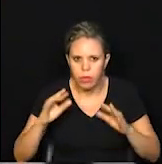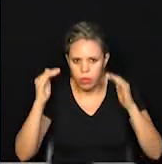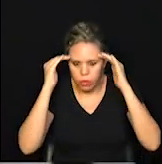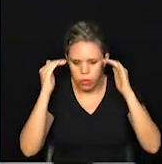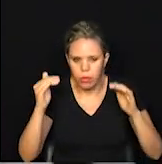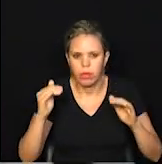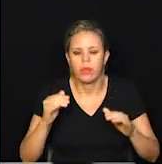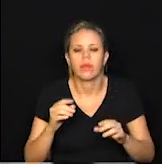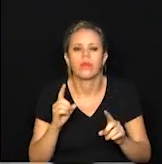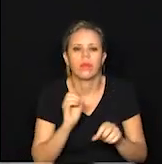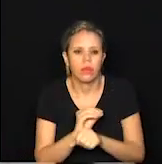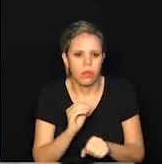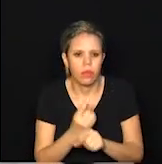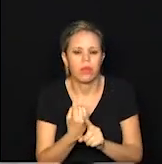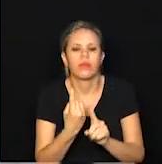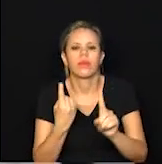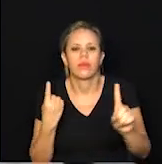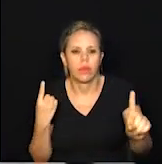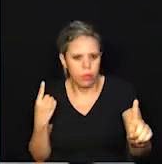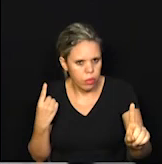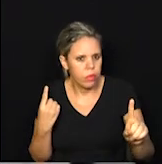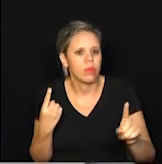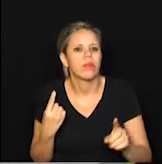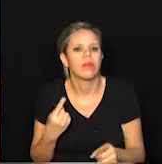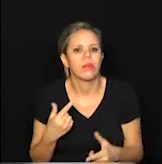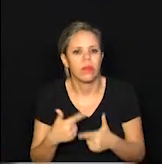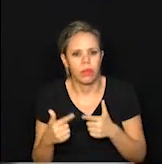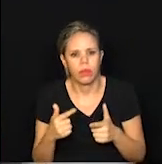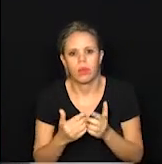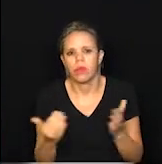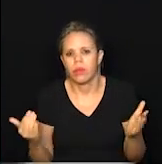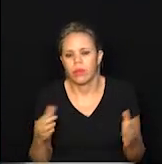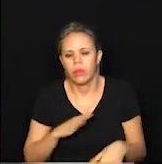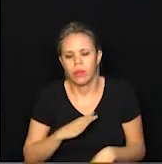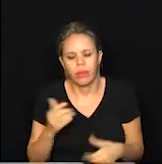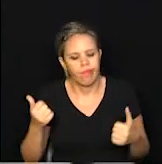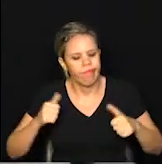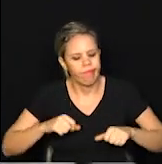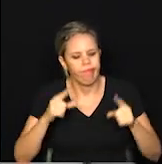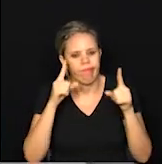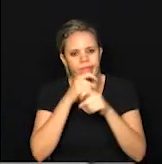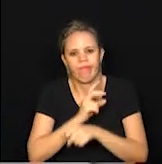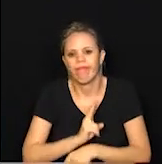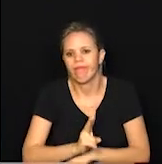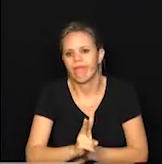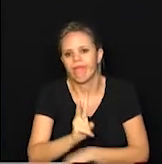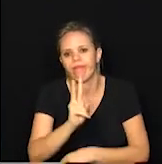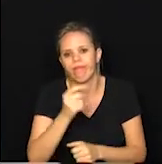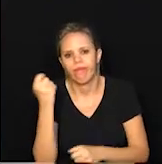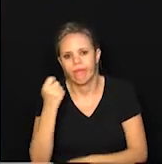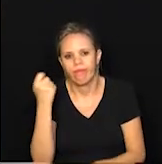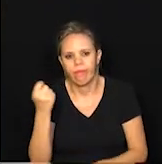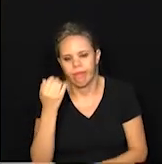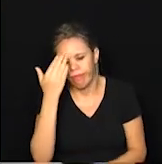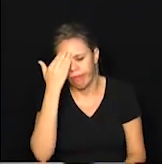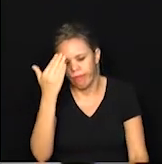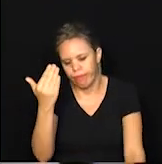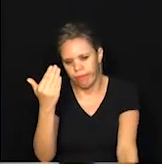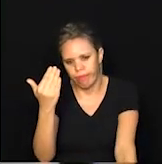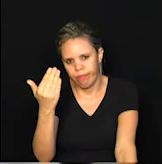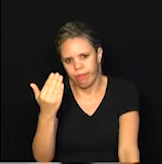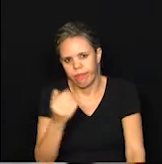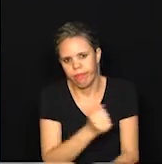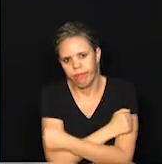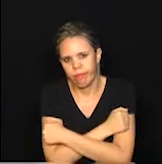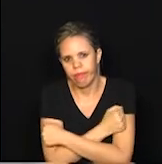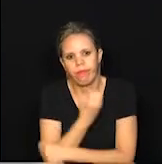proteção social, de distanciamento, porque a situação da pandemia na nossa cidade continua muito grave. Muito obrigado, um abraço a